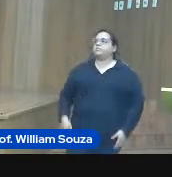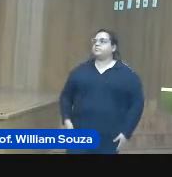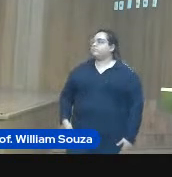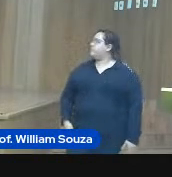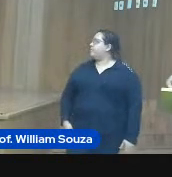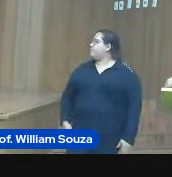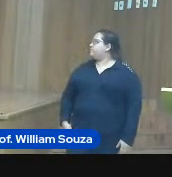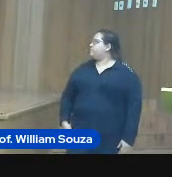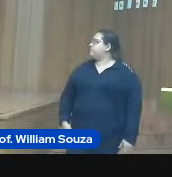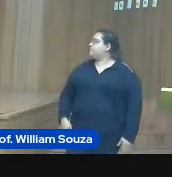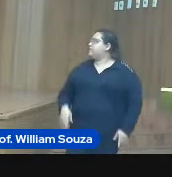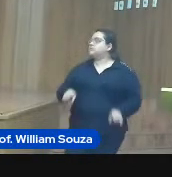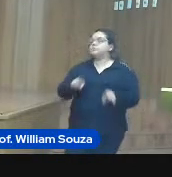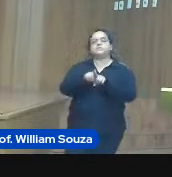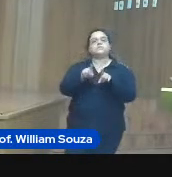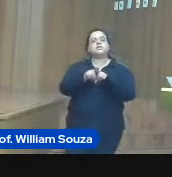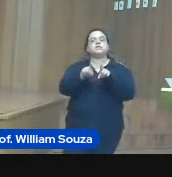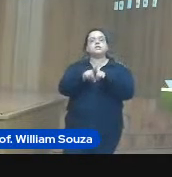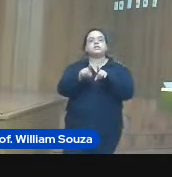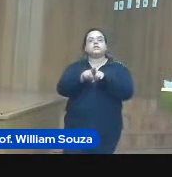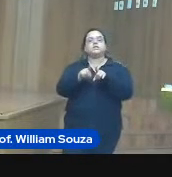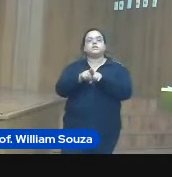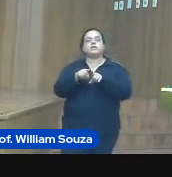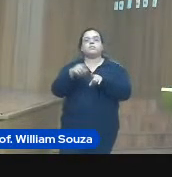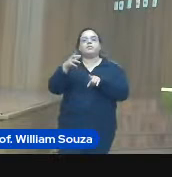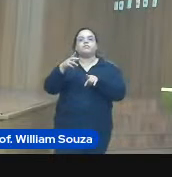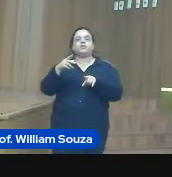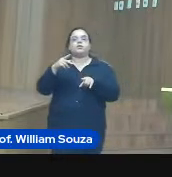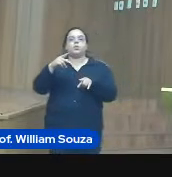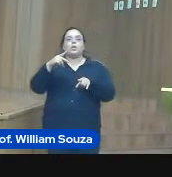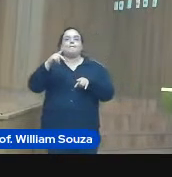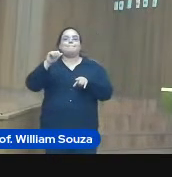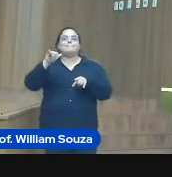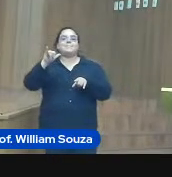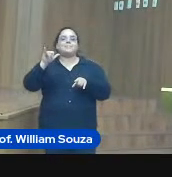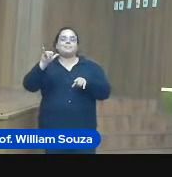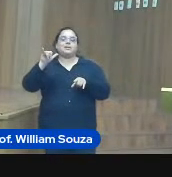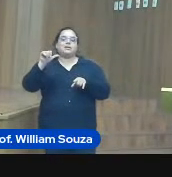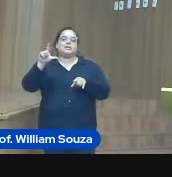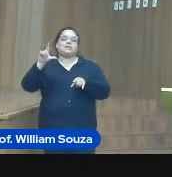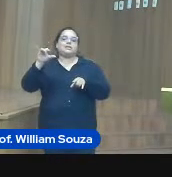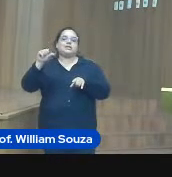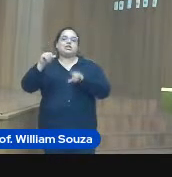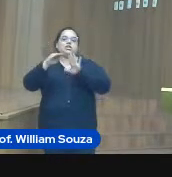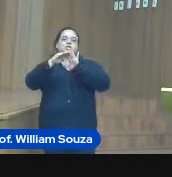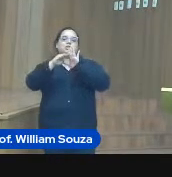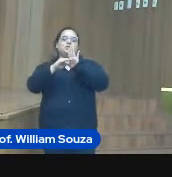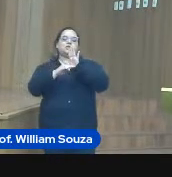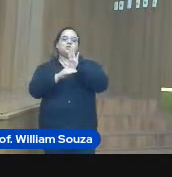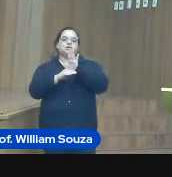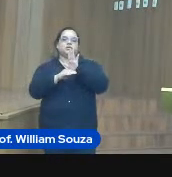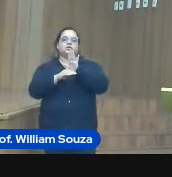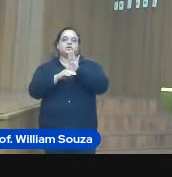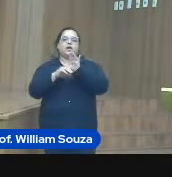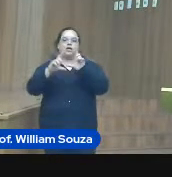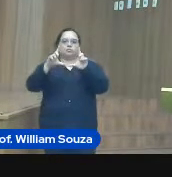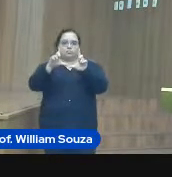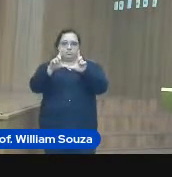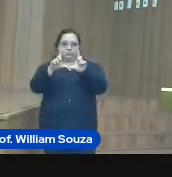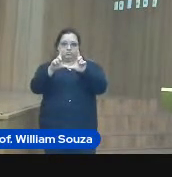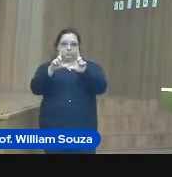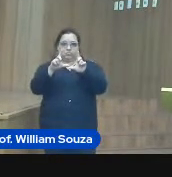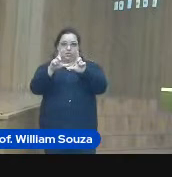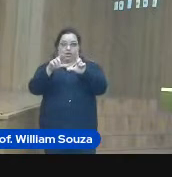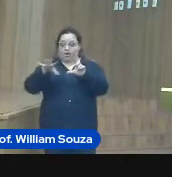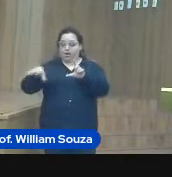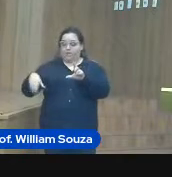nesse QR Code. Então, se você está assistindo agora a palestra, se você pegar o seu celular e escanear esse